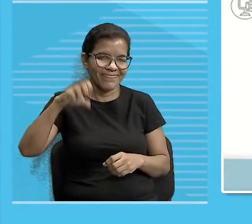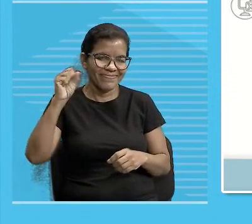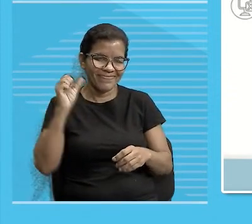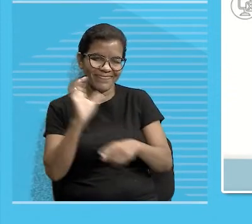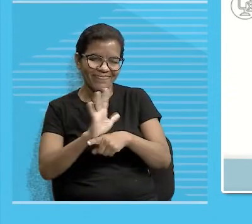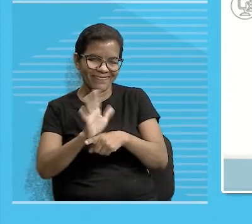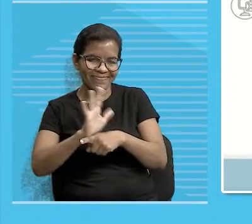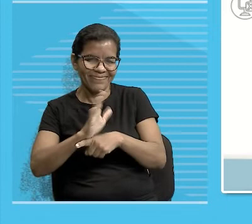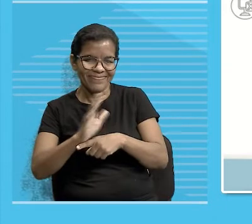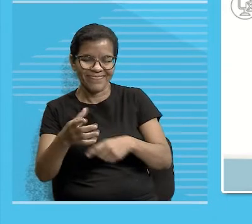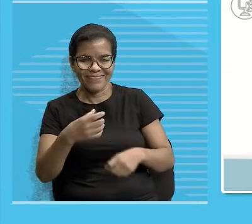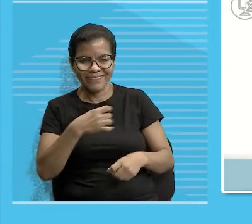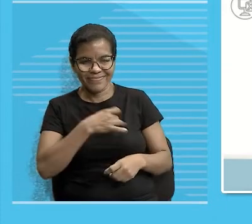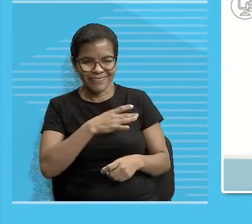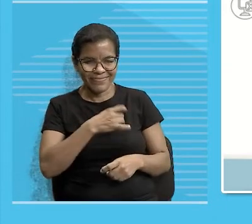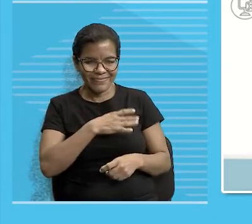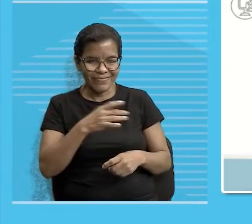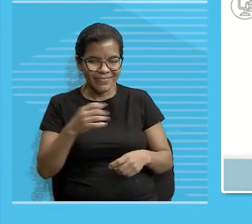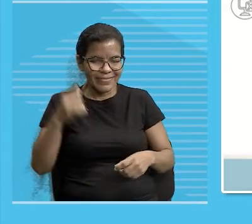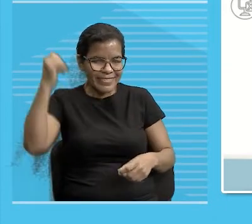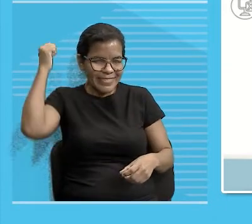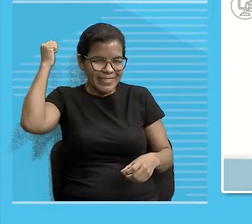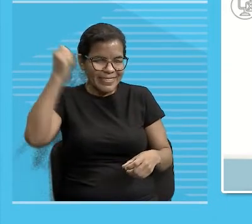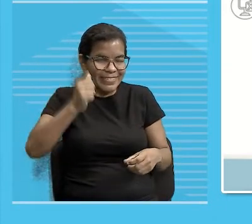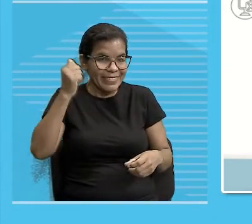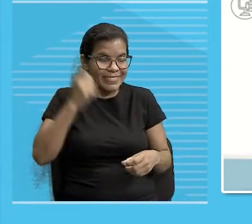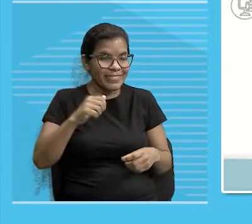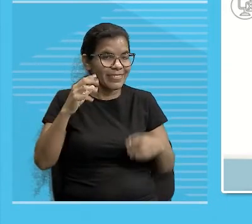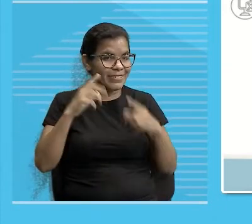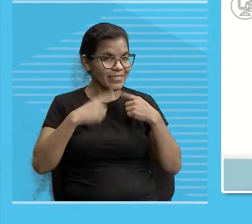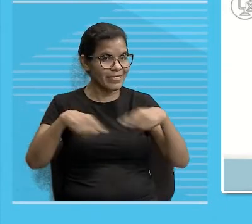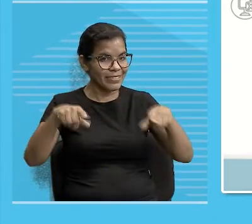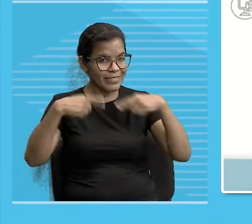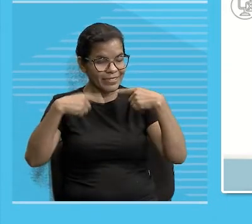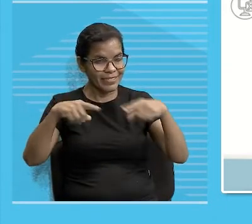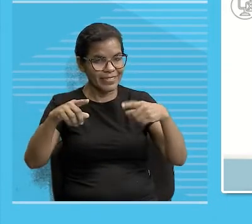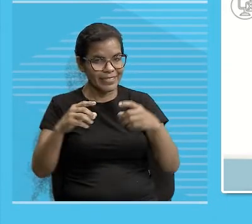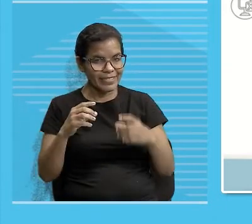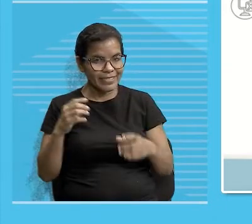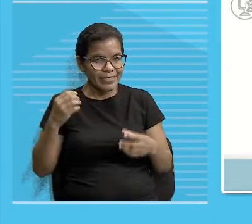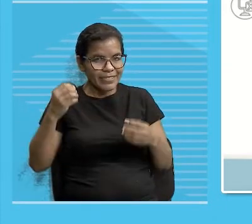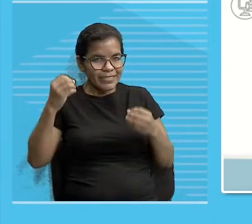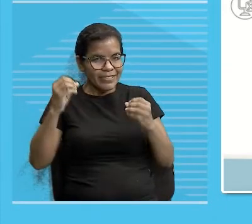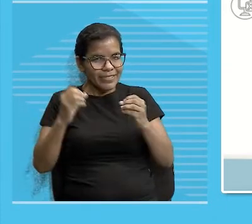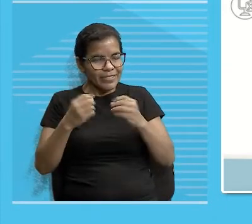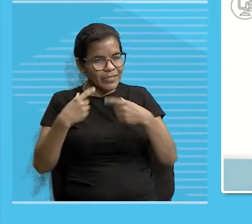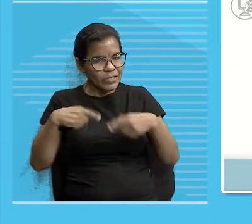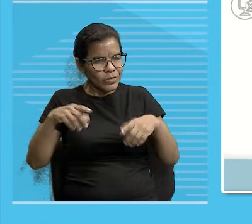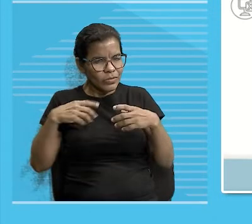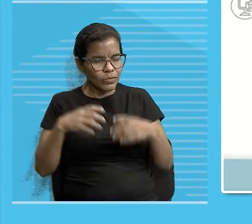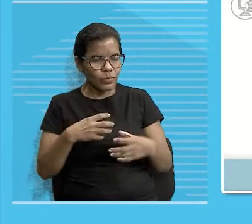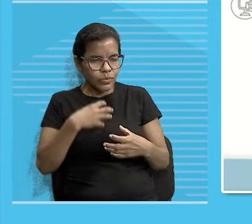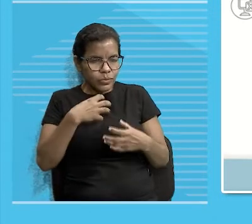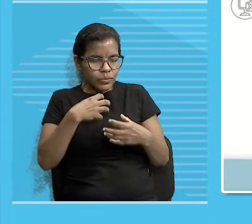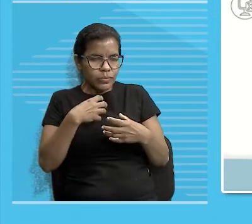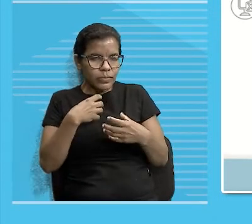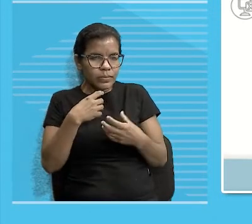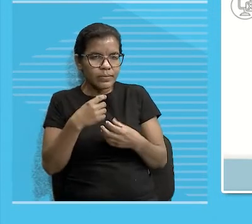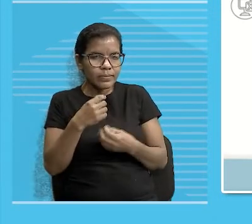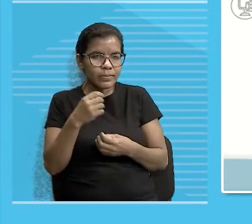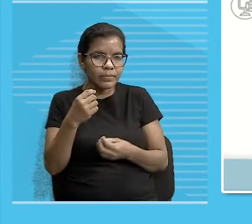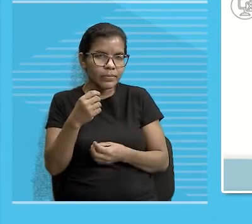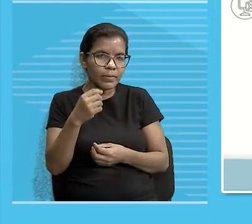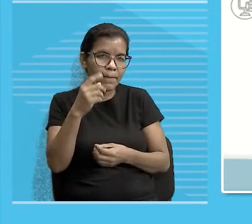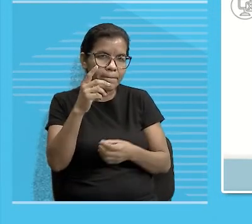faca. Aquele suspensezinho do tubarão. Veja que alguns programas de televisão usam isso, sobretudo